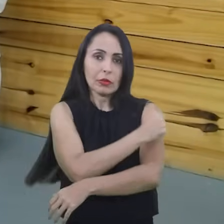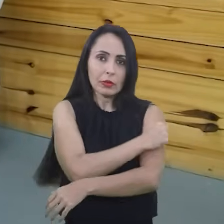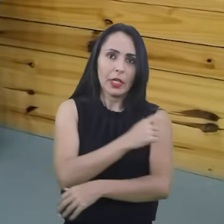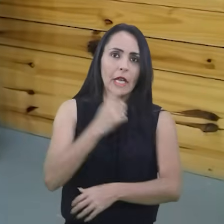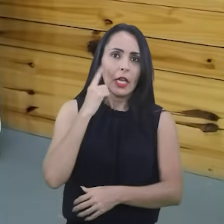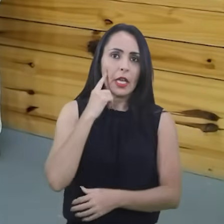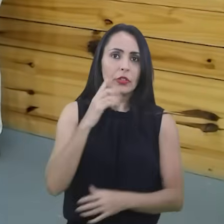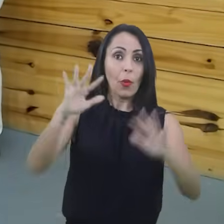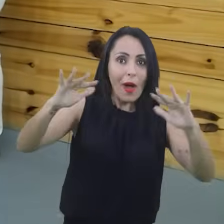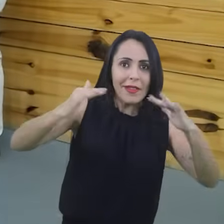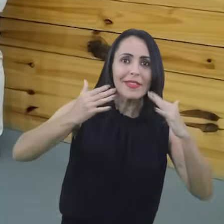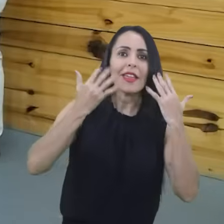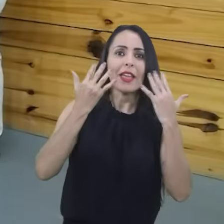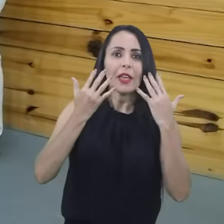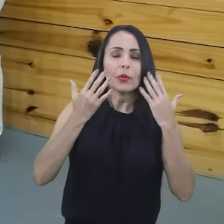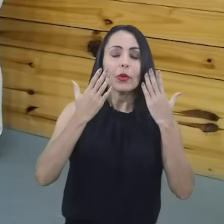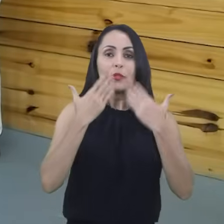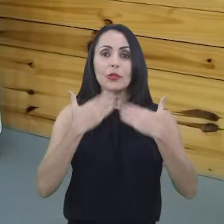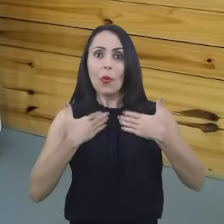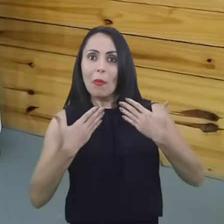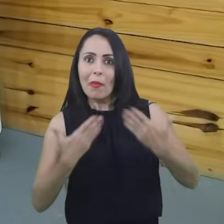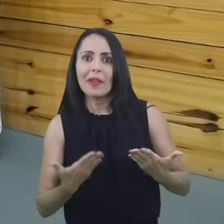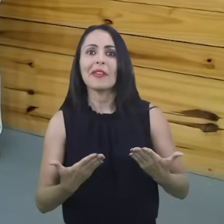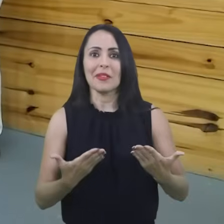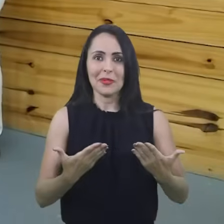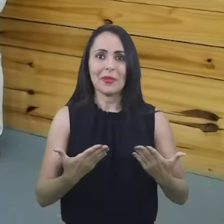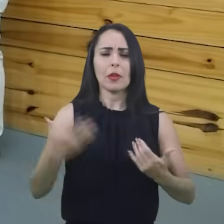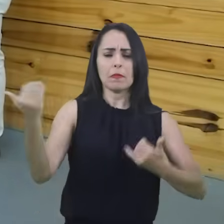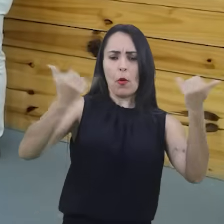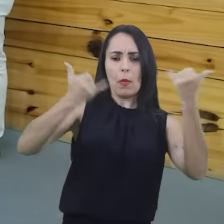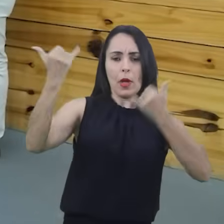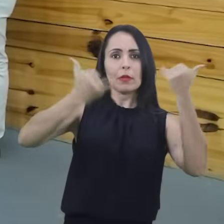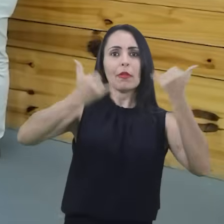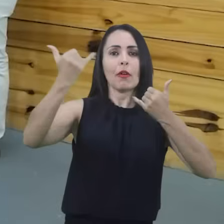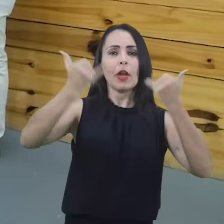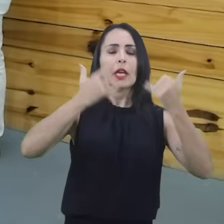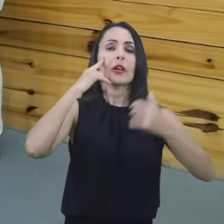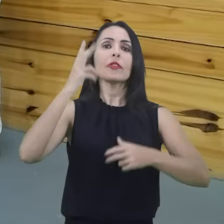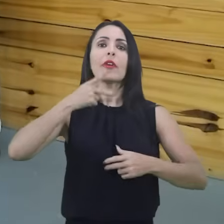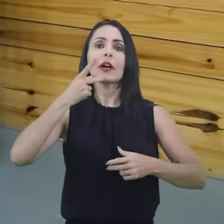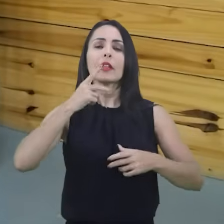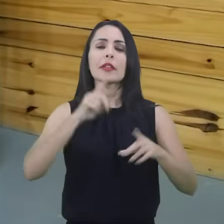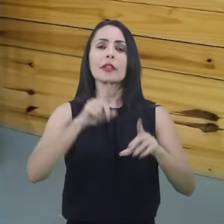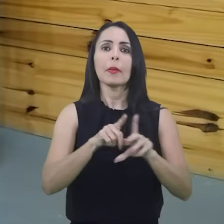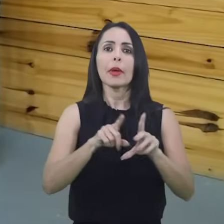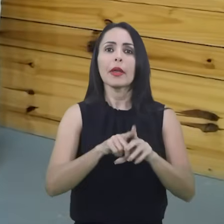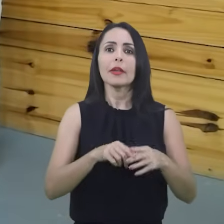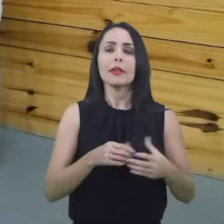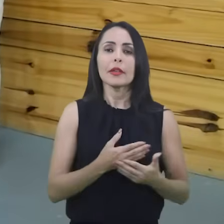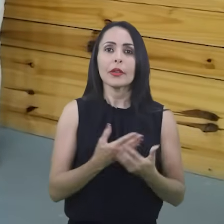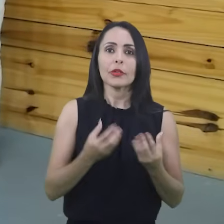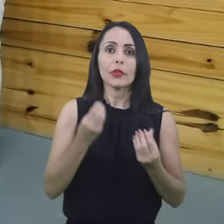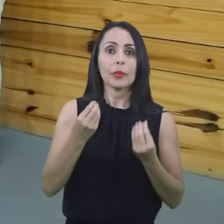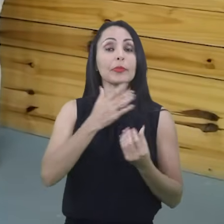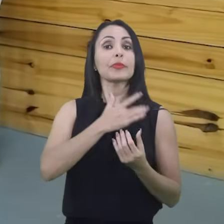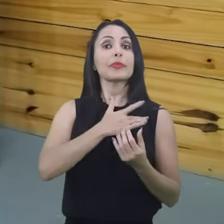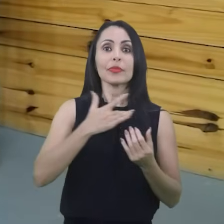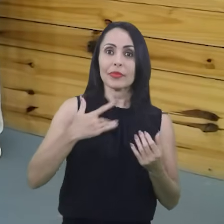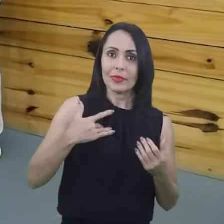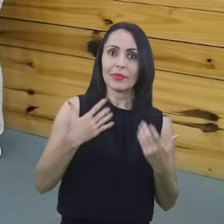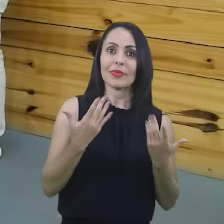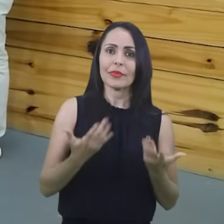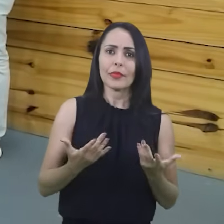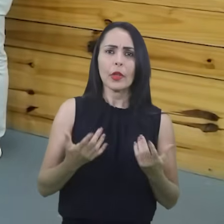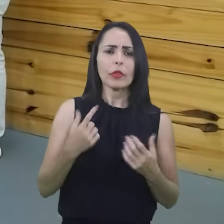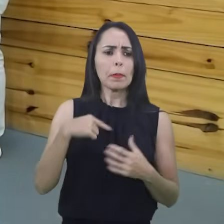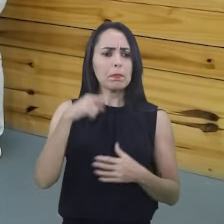estão muito atentos e surpresos com essas informações. Mas penso, estou falando aí sobre a saúde.